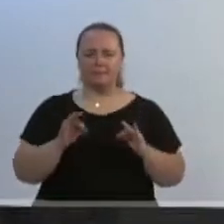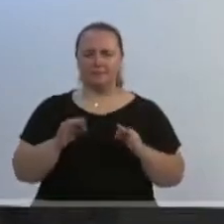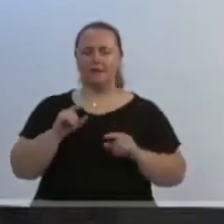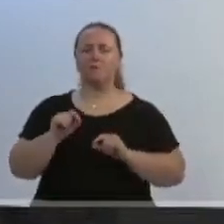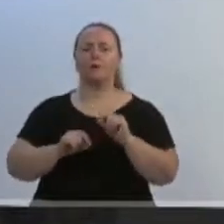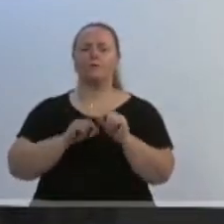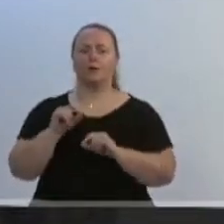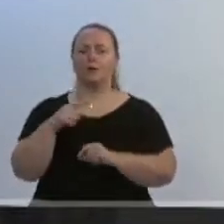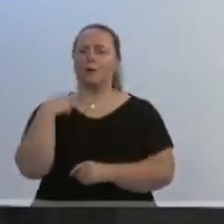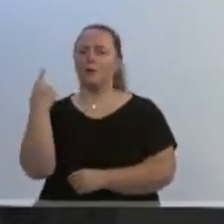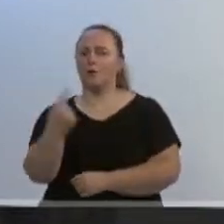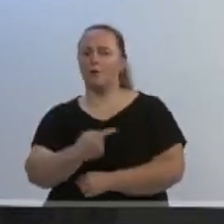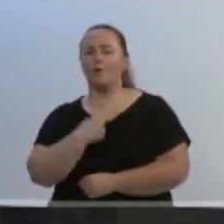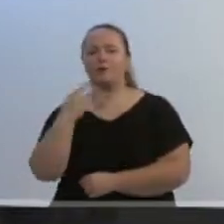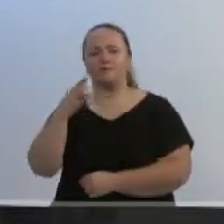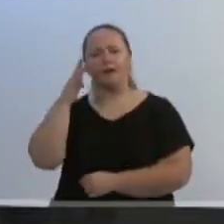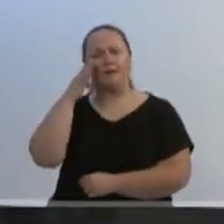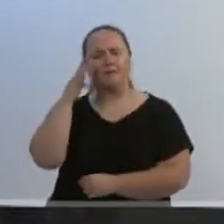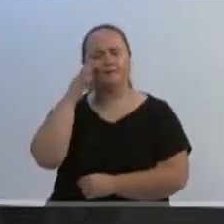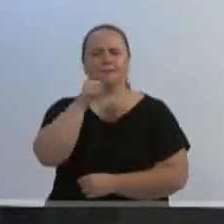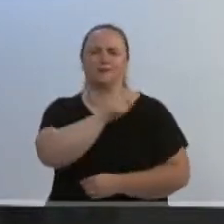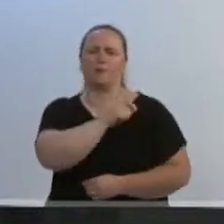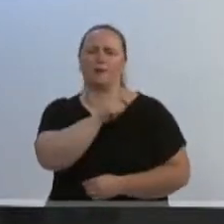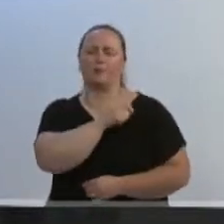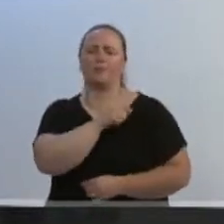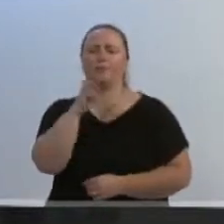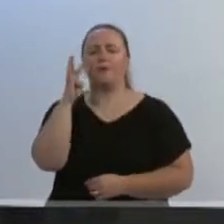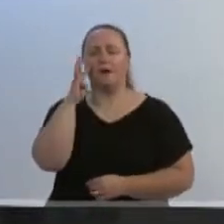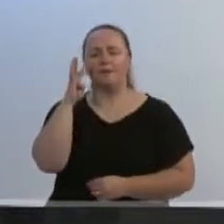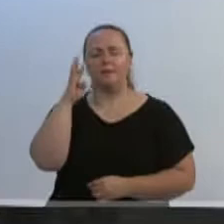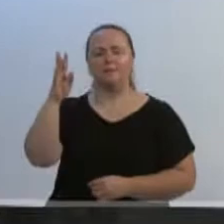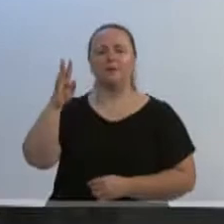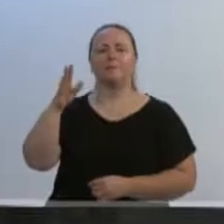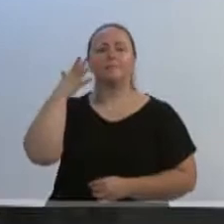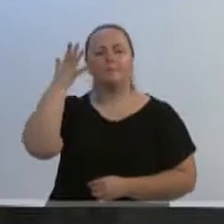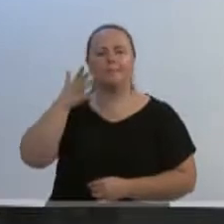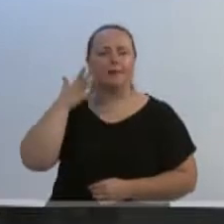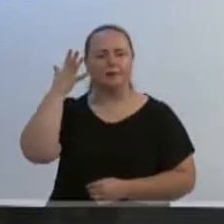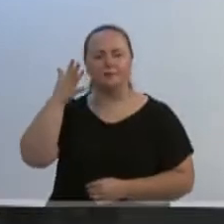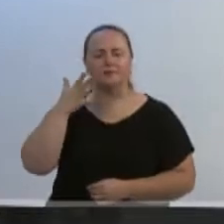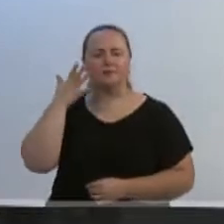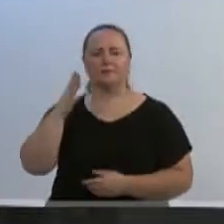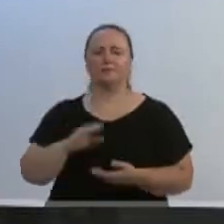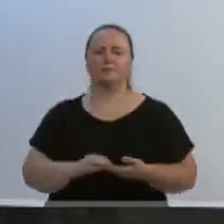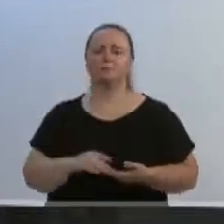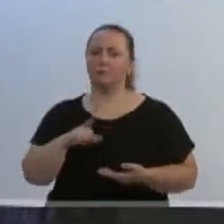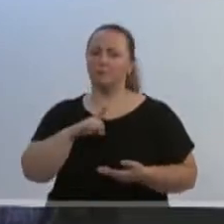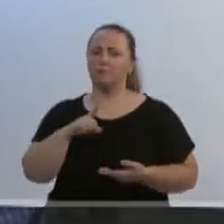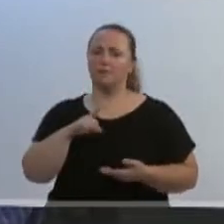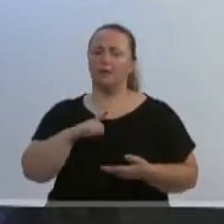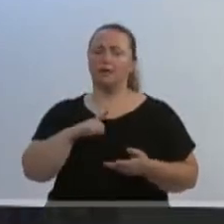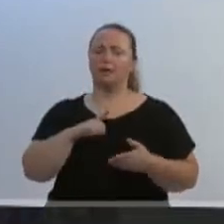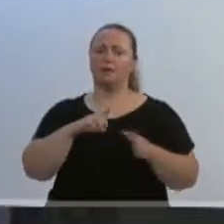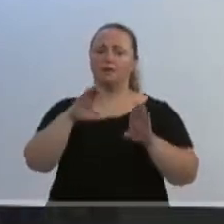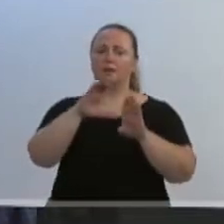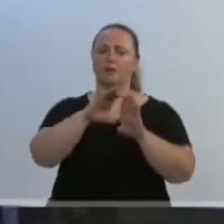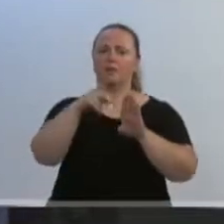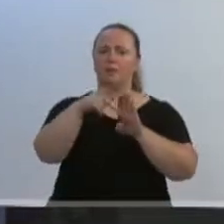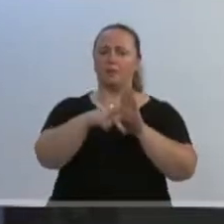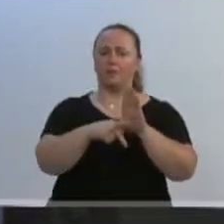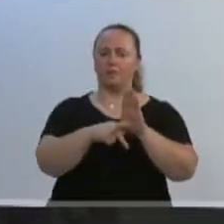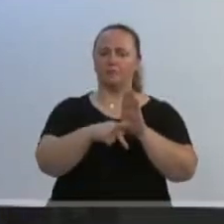alunos, vamos ouvir os palestrantes, e assim nós vamos fiscalizar. Tem um Código Penal, em cima disso, tem a